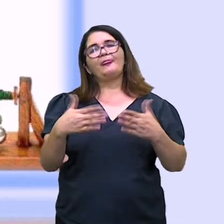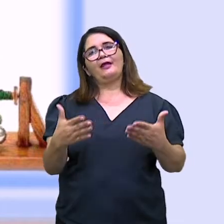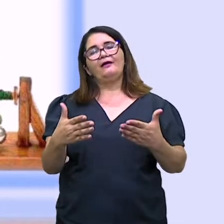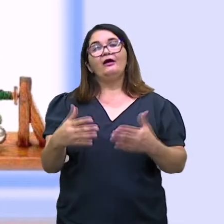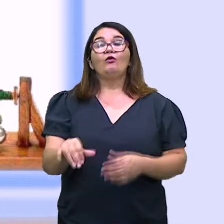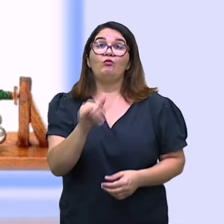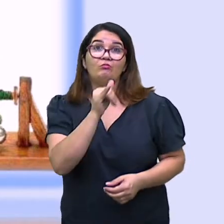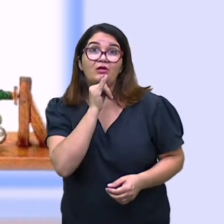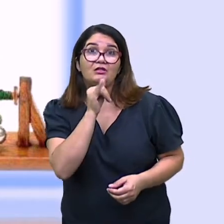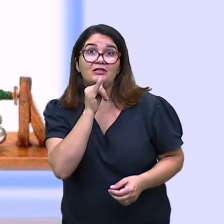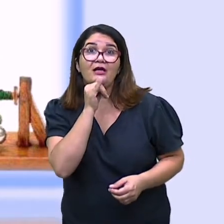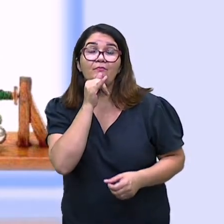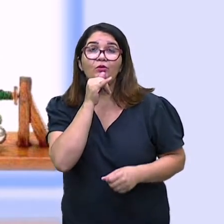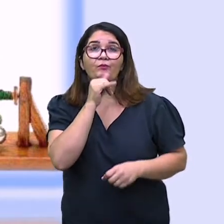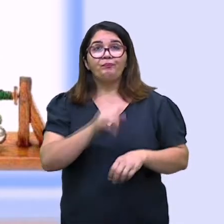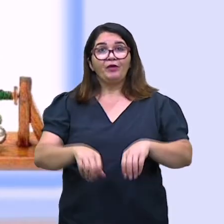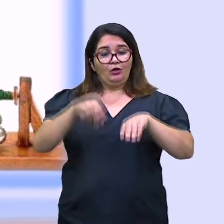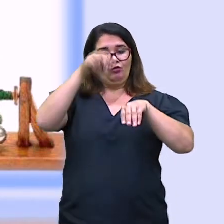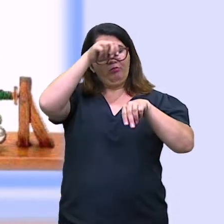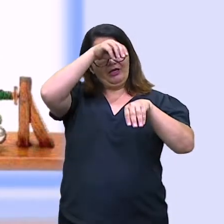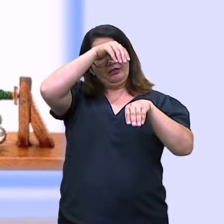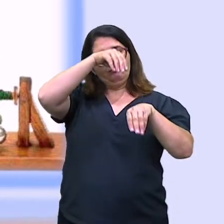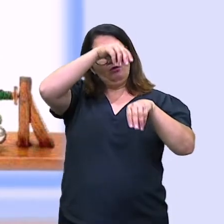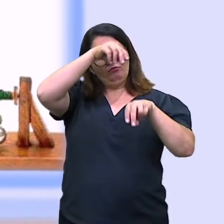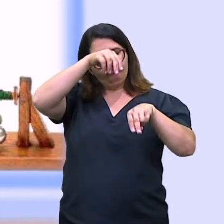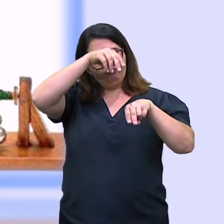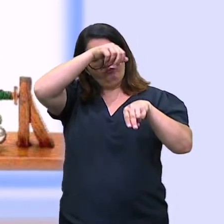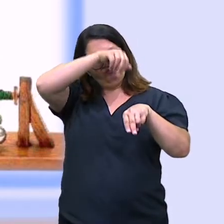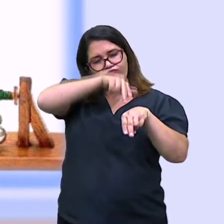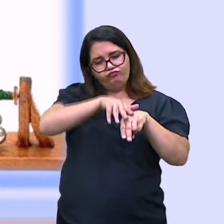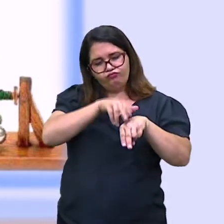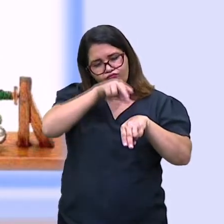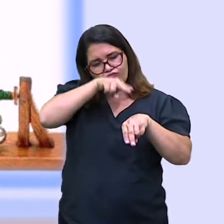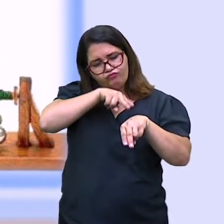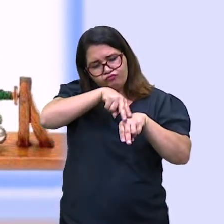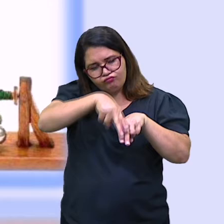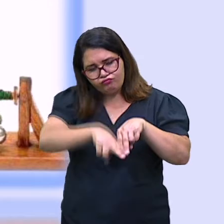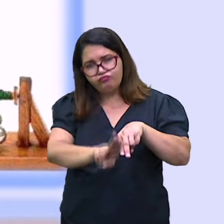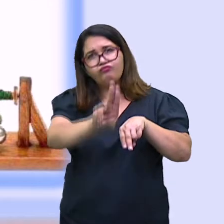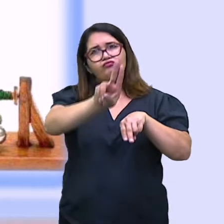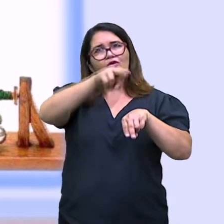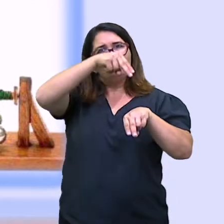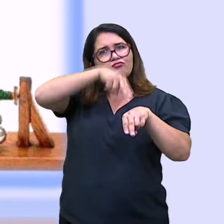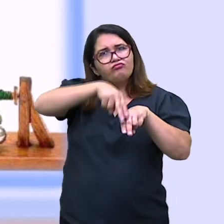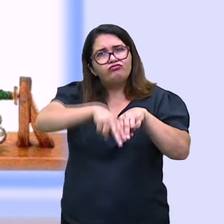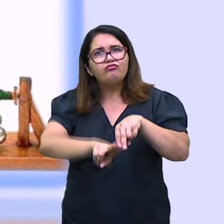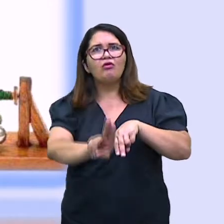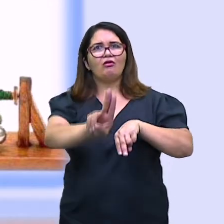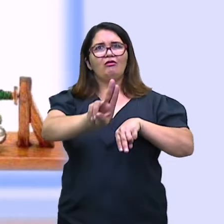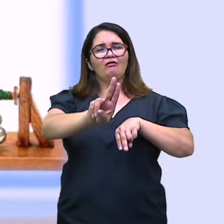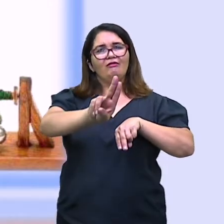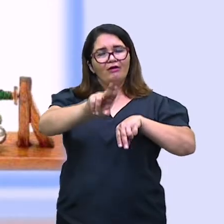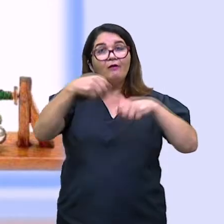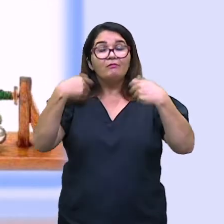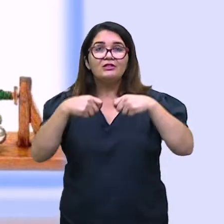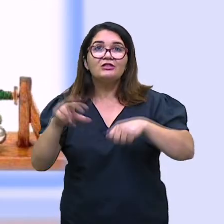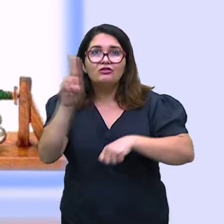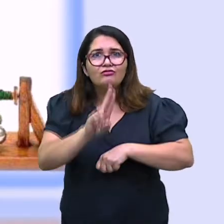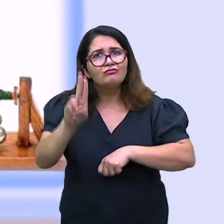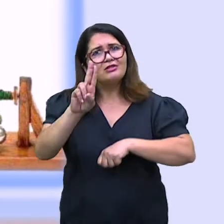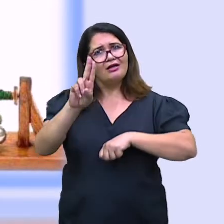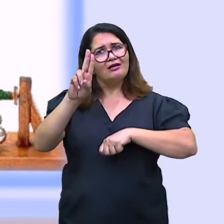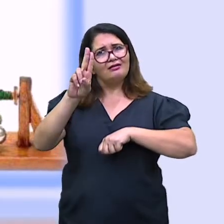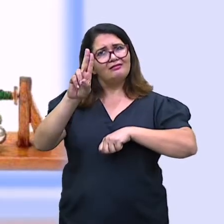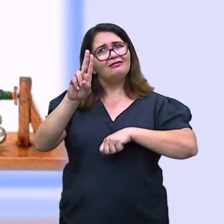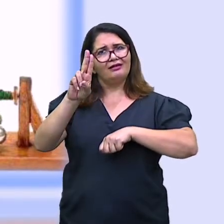eu vou ajudar o meu pai a fazer um reparo, né, numa tomada. Eu vou usar um alicate,